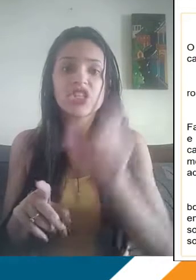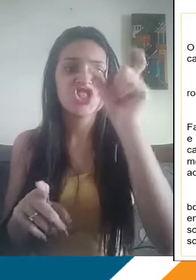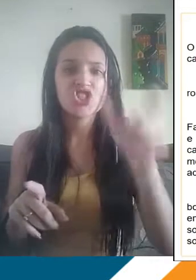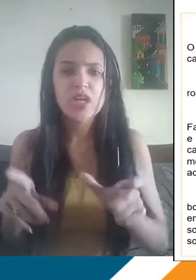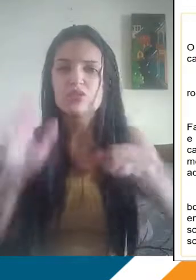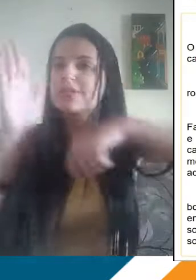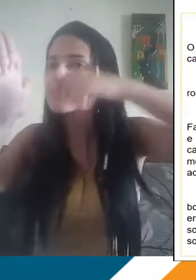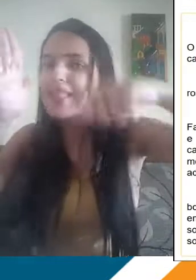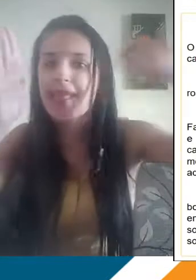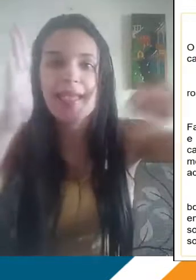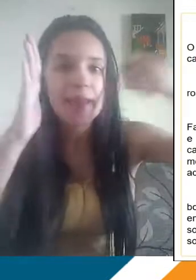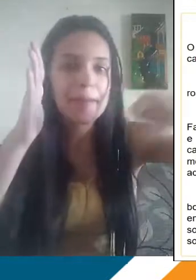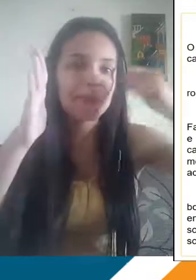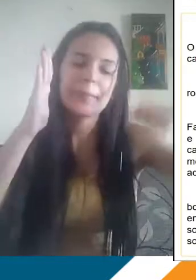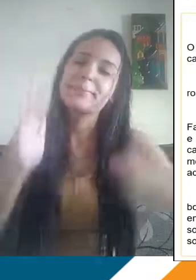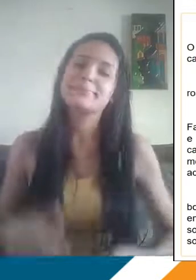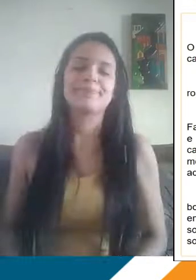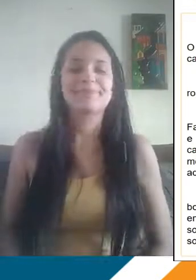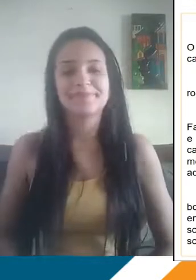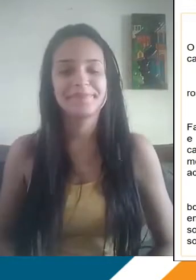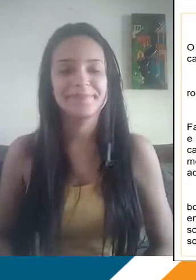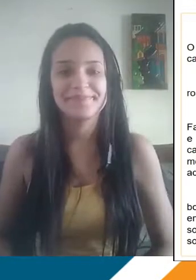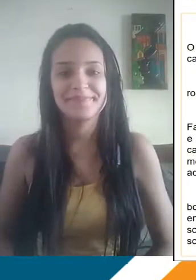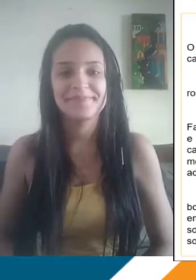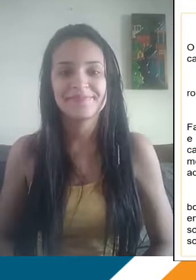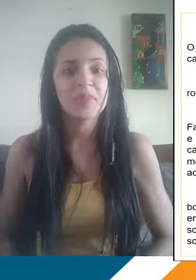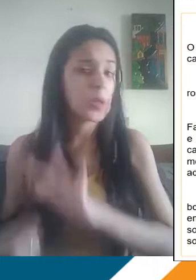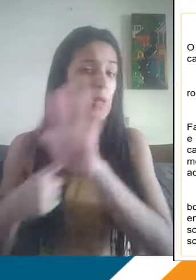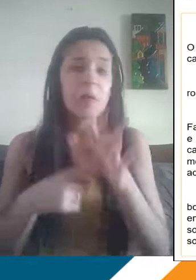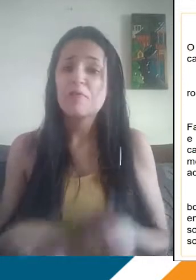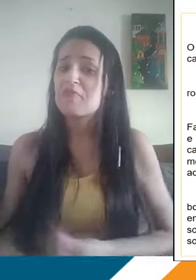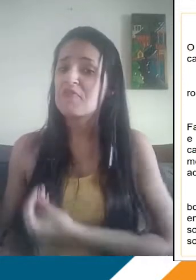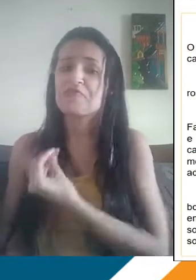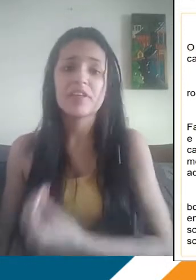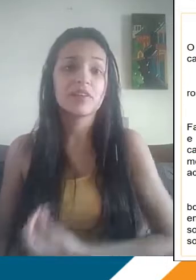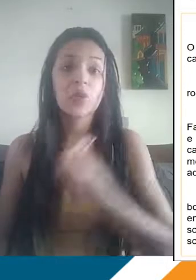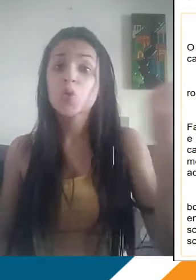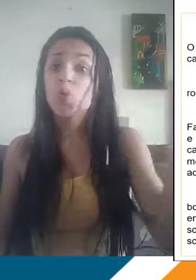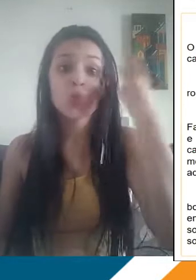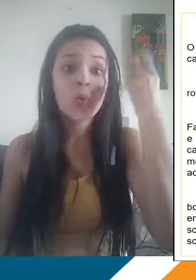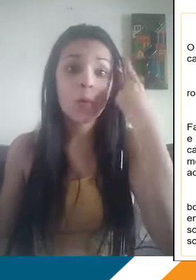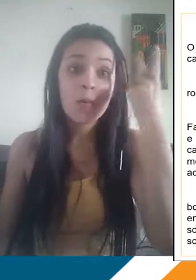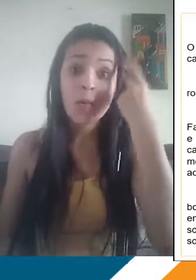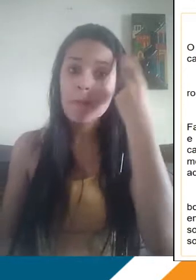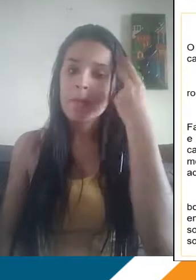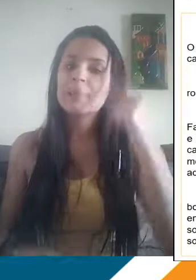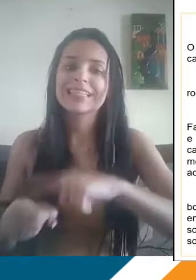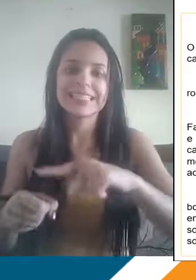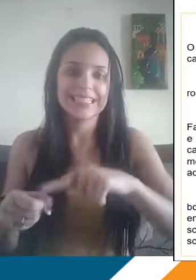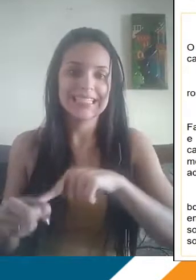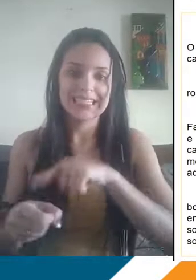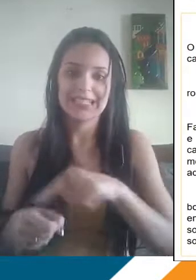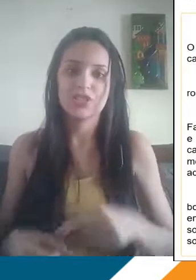Além disso representa aqui também o ritmo da vida cotidiana de uma metrópole em formação. Outra